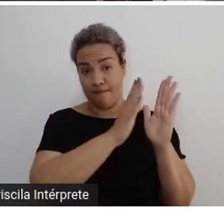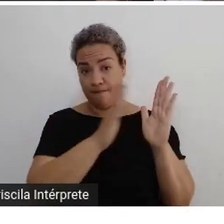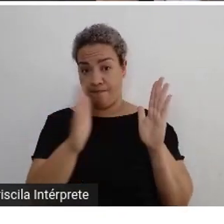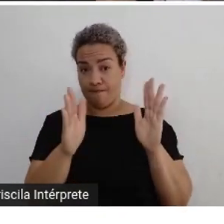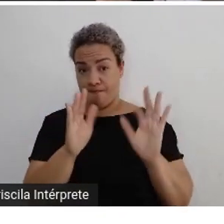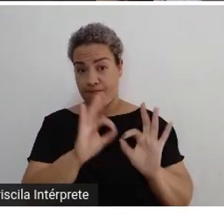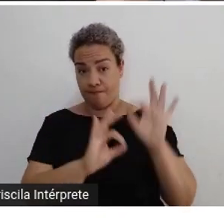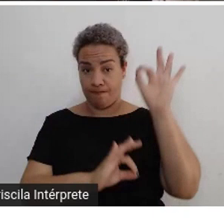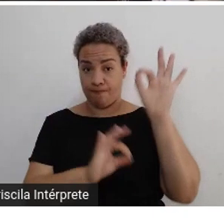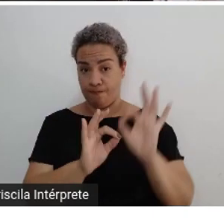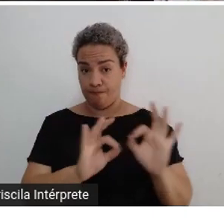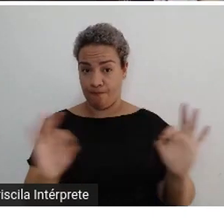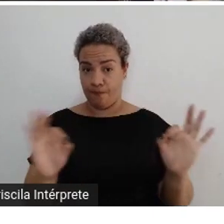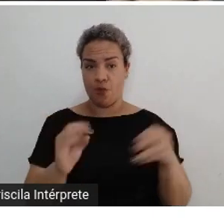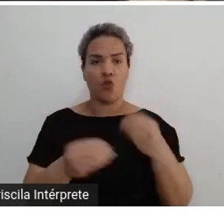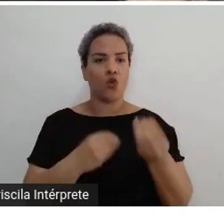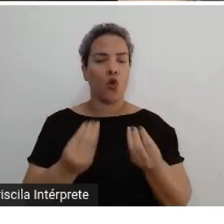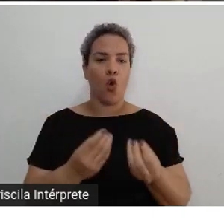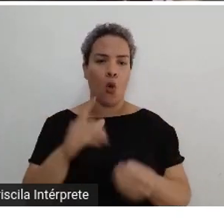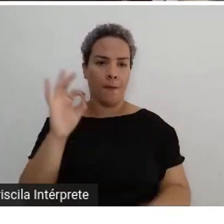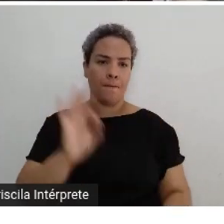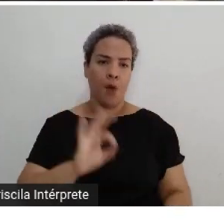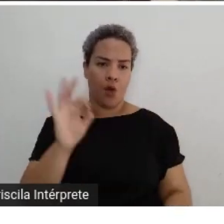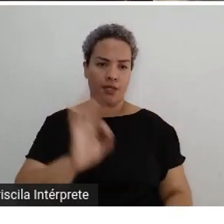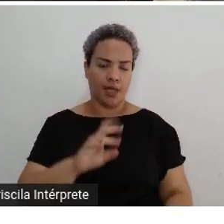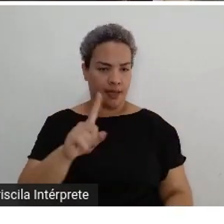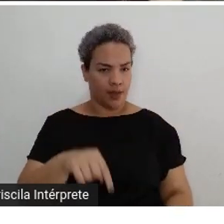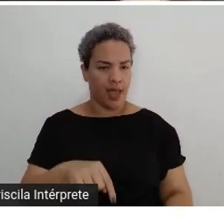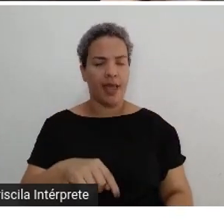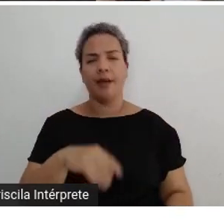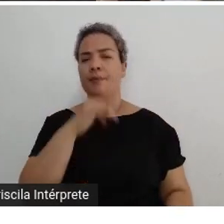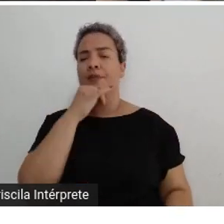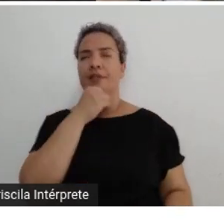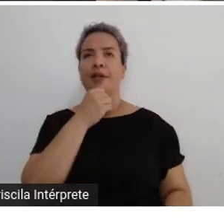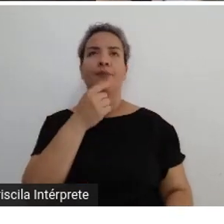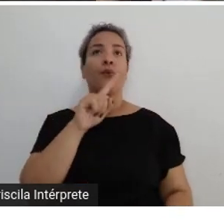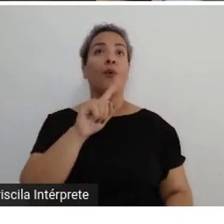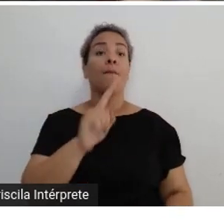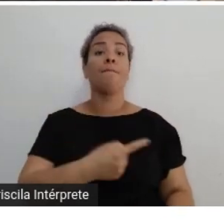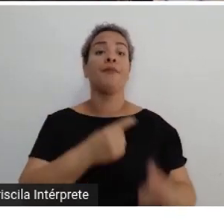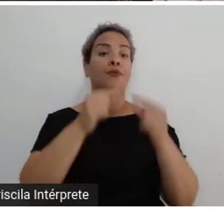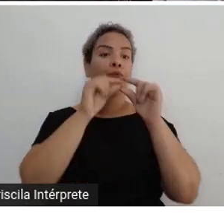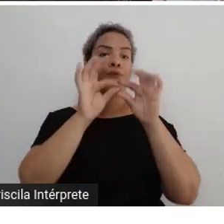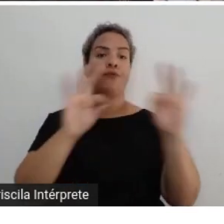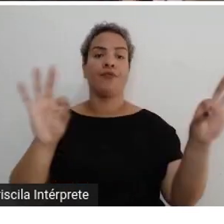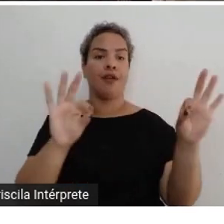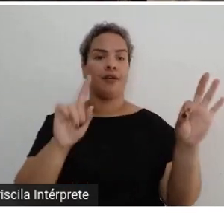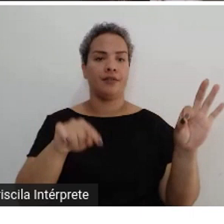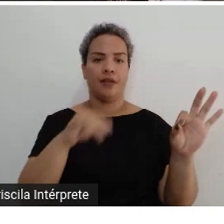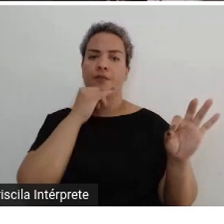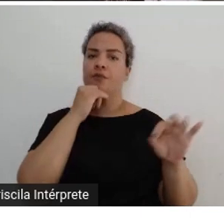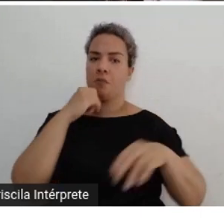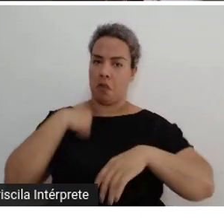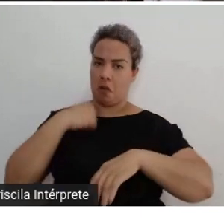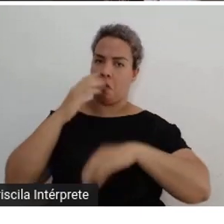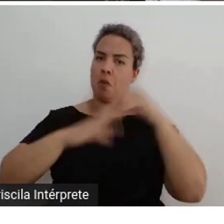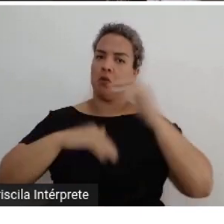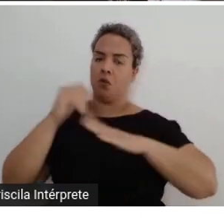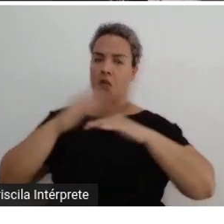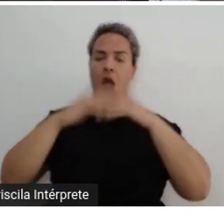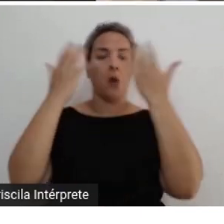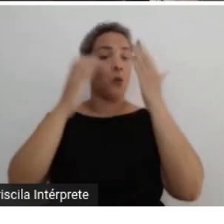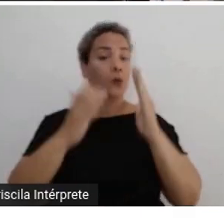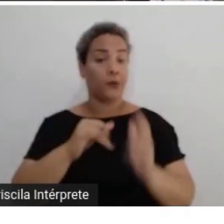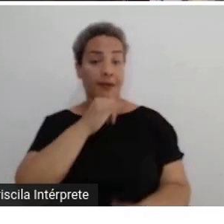percentuais, né? Então, digamos que eu separei lá 1.000 frases eu sou curadora, separei 1.000 frases para